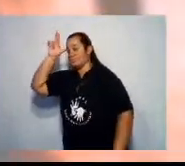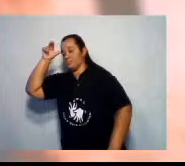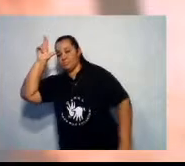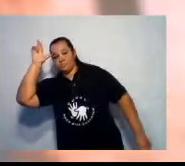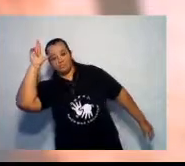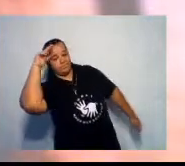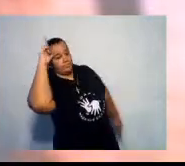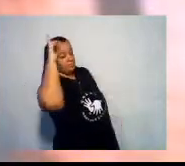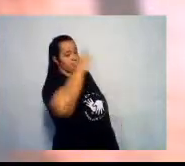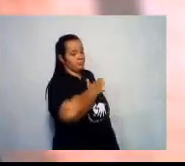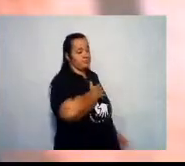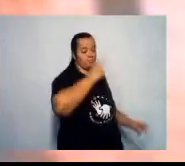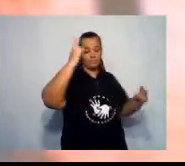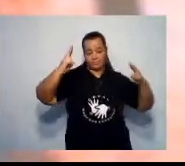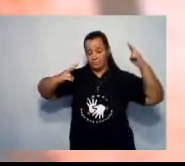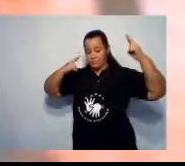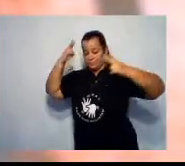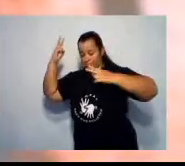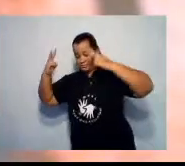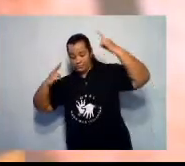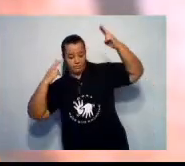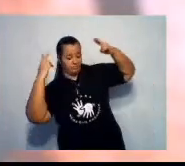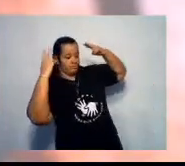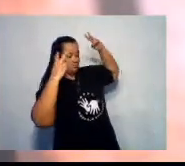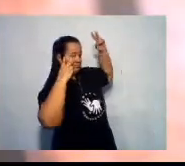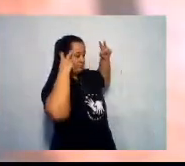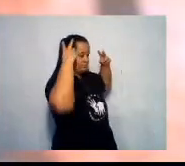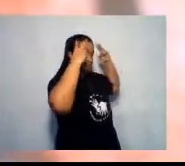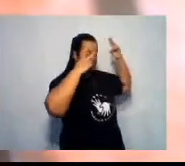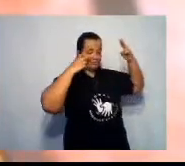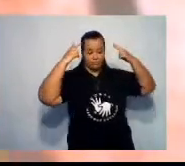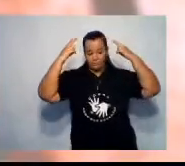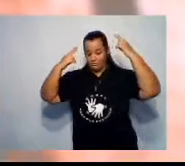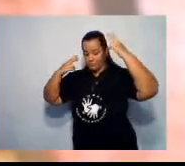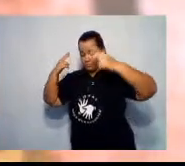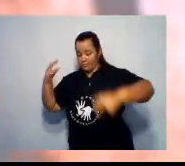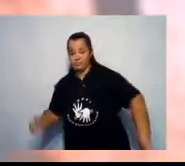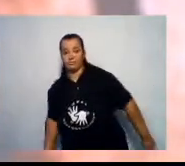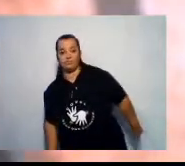No seu cavalo preto, no cabelo ao vento,